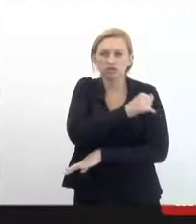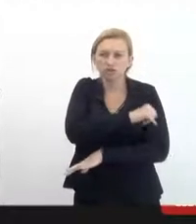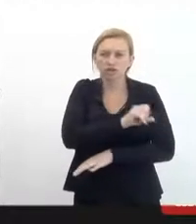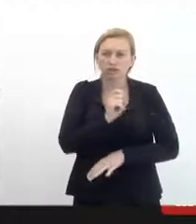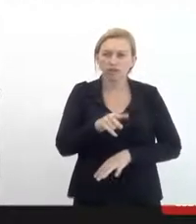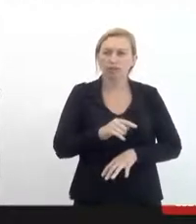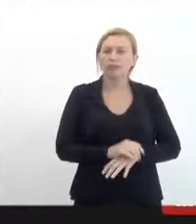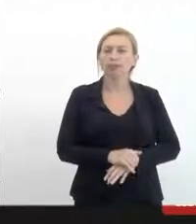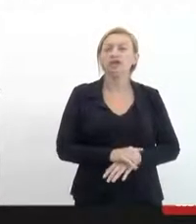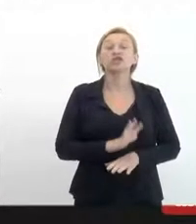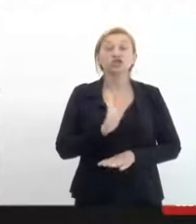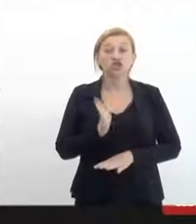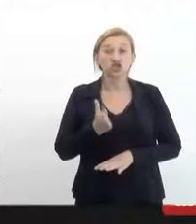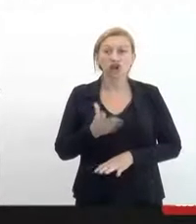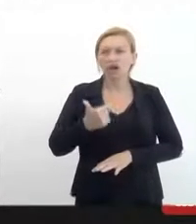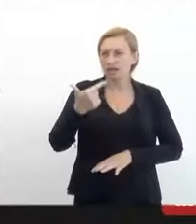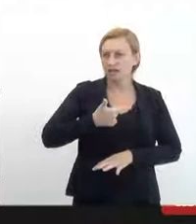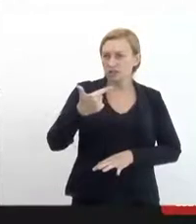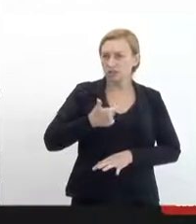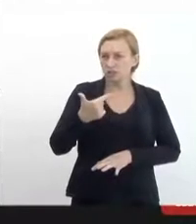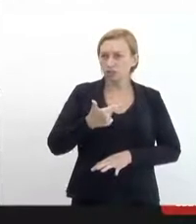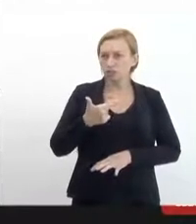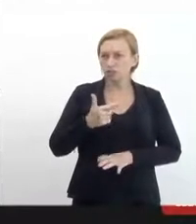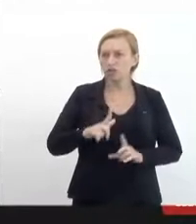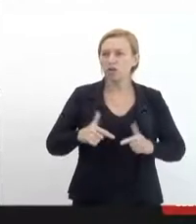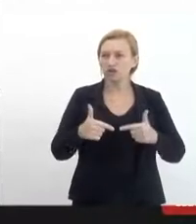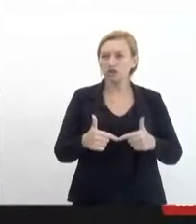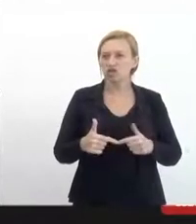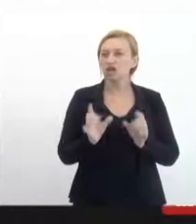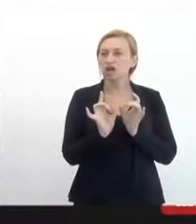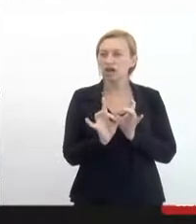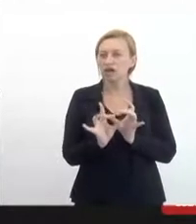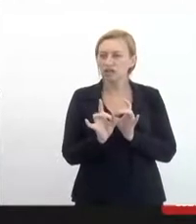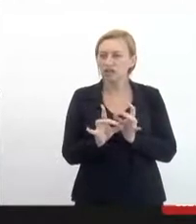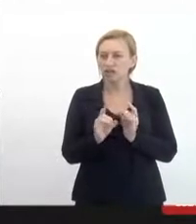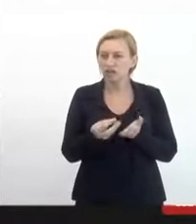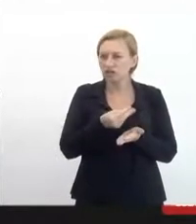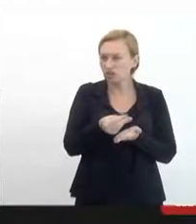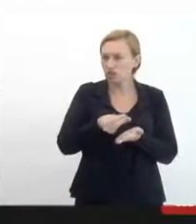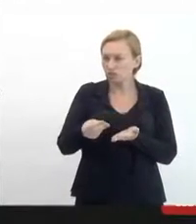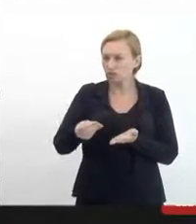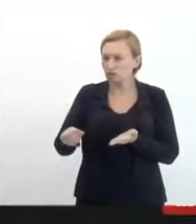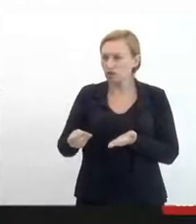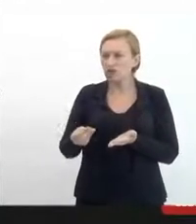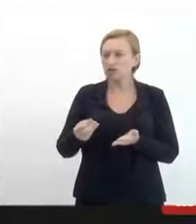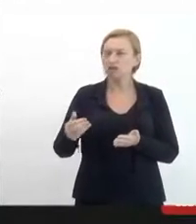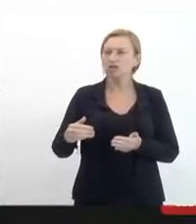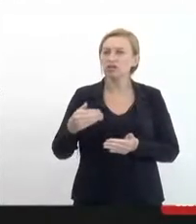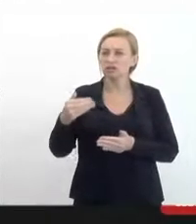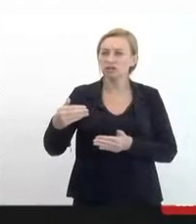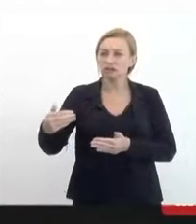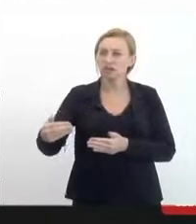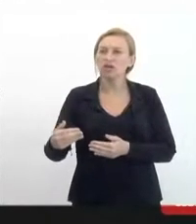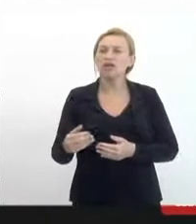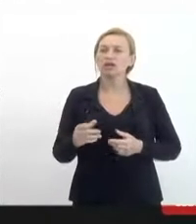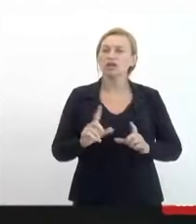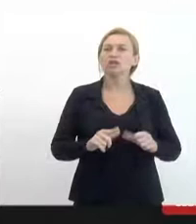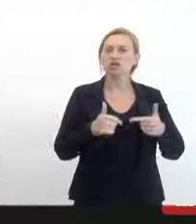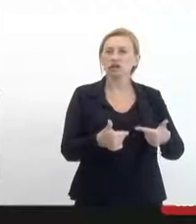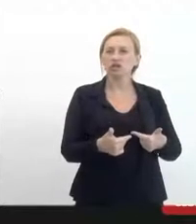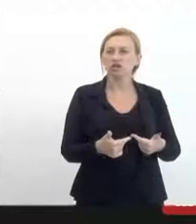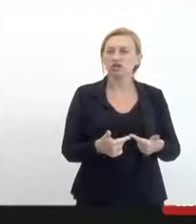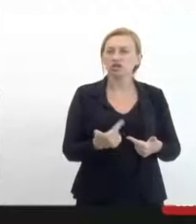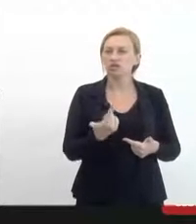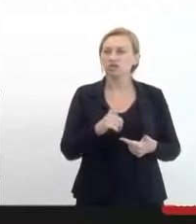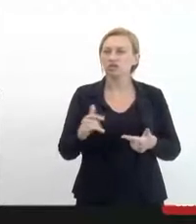é? Já a segunda perna da operação, as vendas das distribuidoras em diante, são operações sem incidência